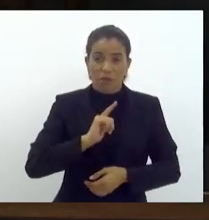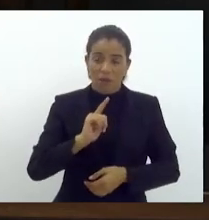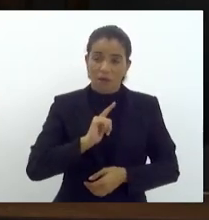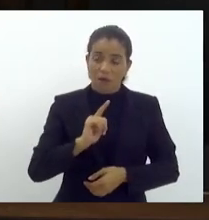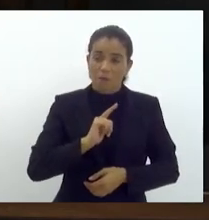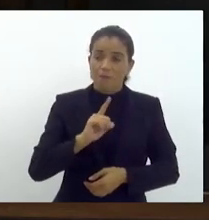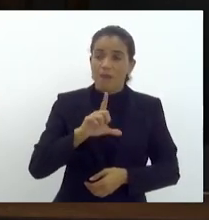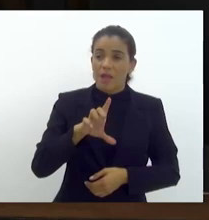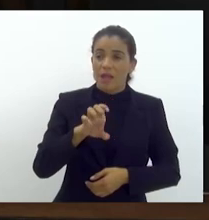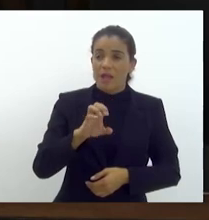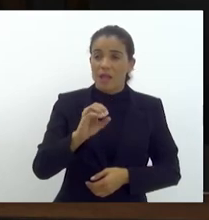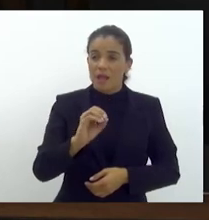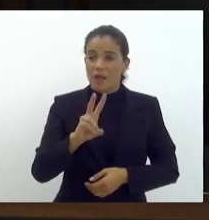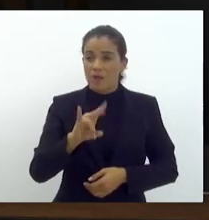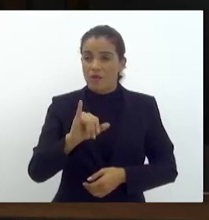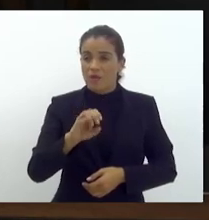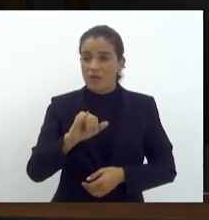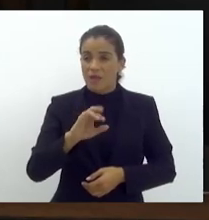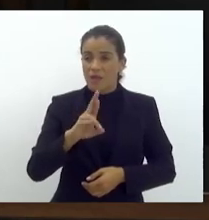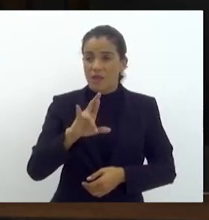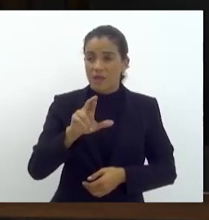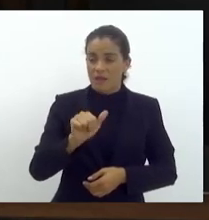Léo Vieira